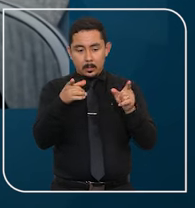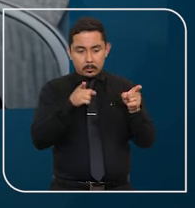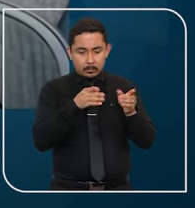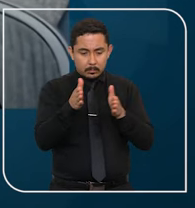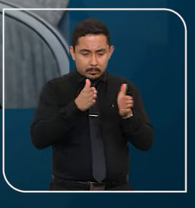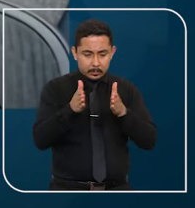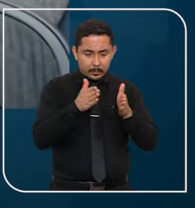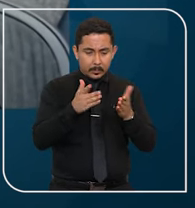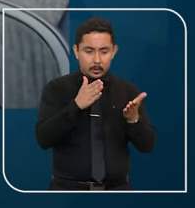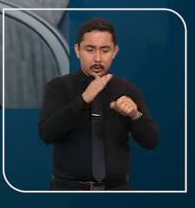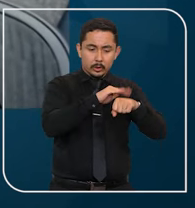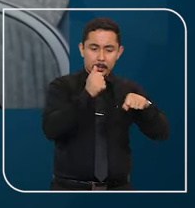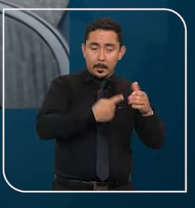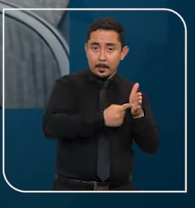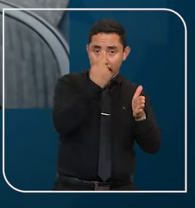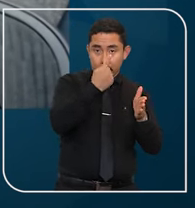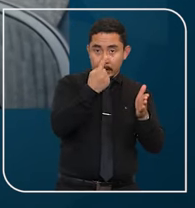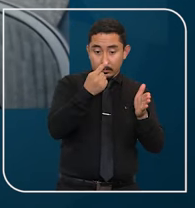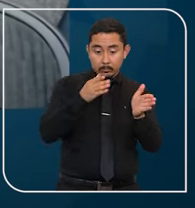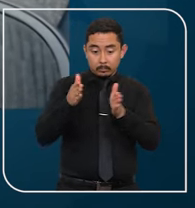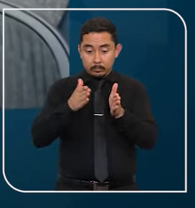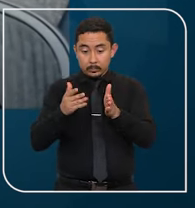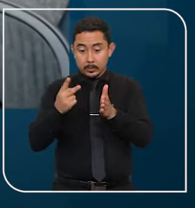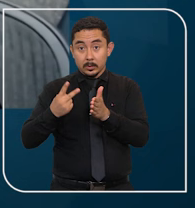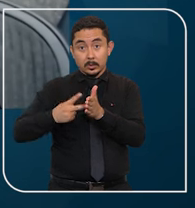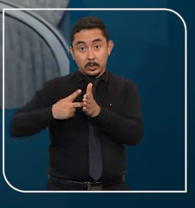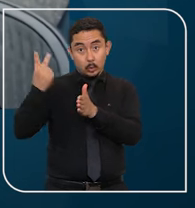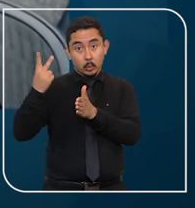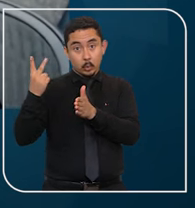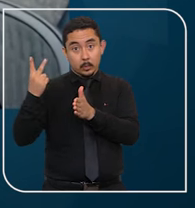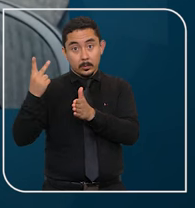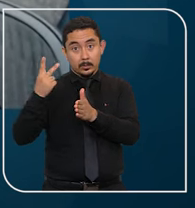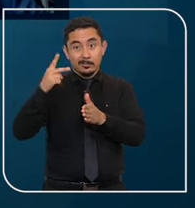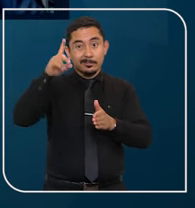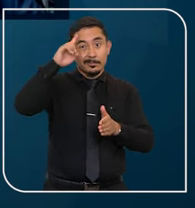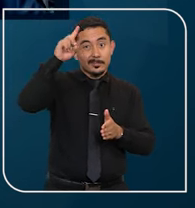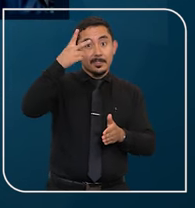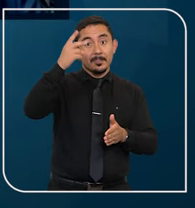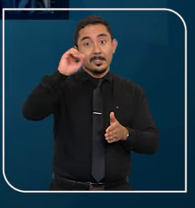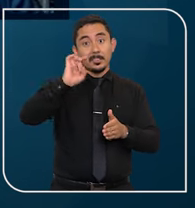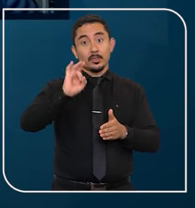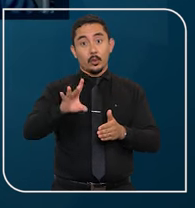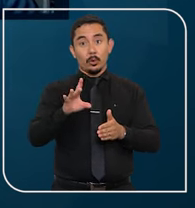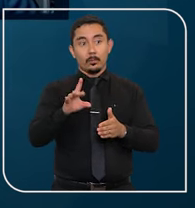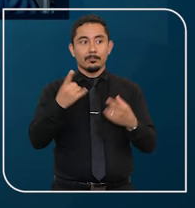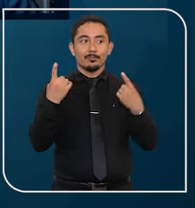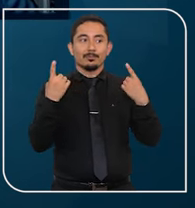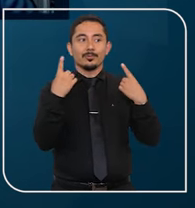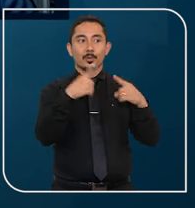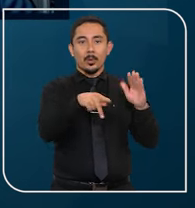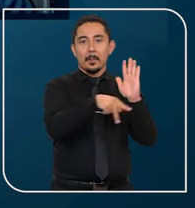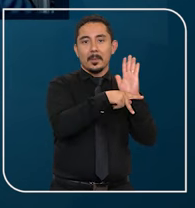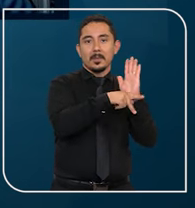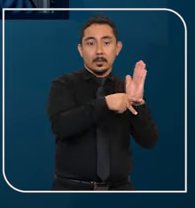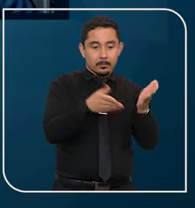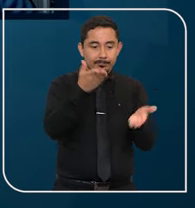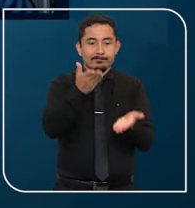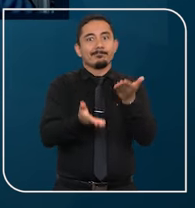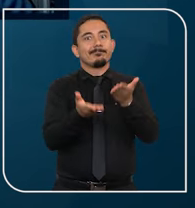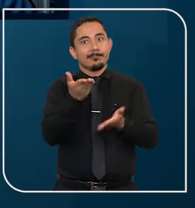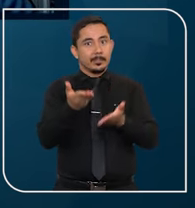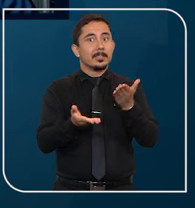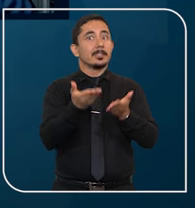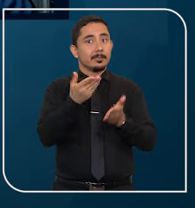curto intervalo entre a primeira convocação e a segunda de apenas 20 dias violou os princípios da razoabilidade e